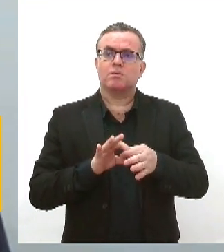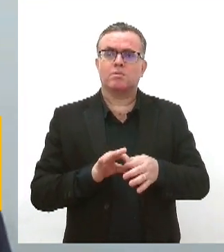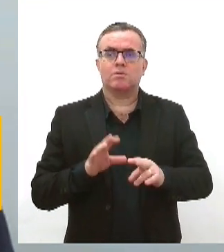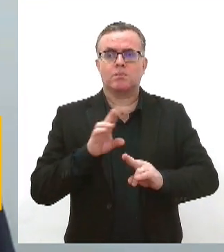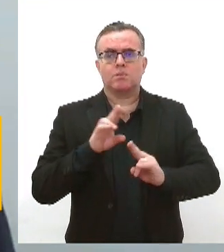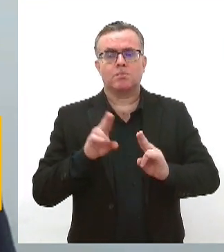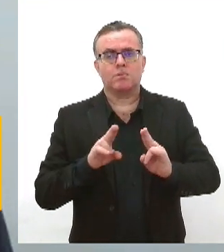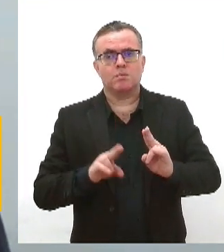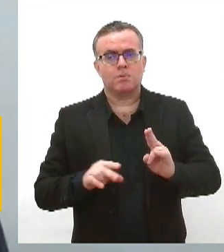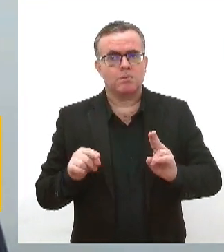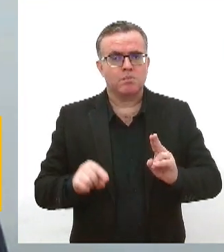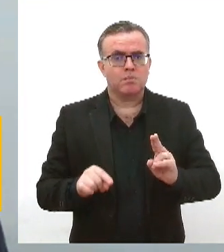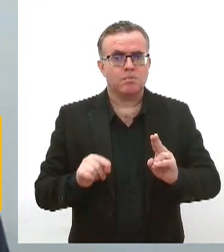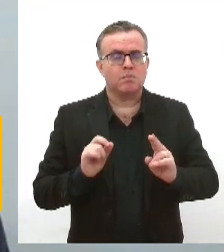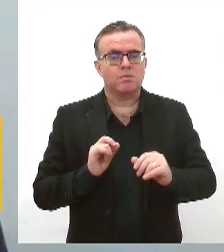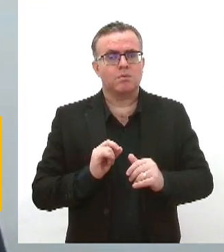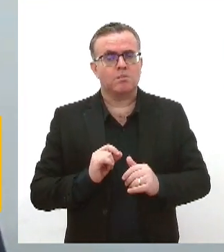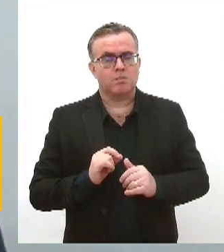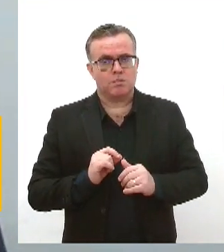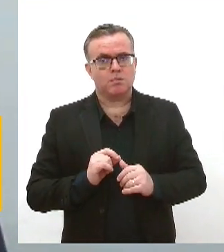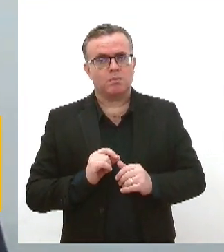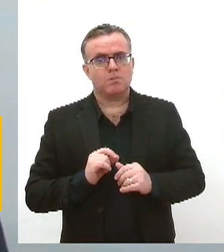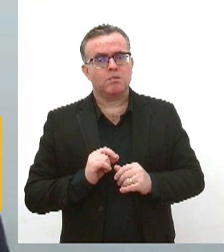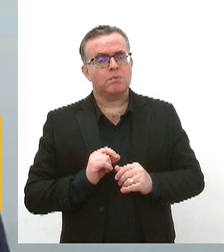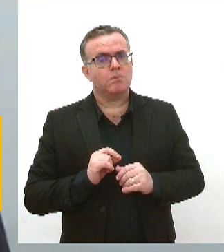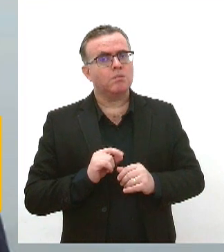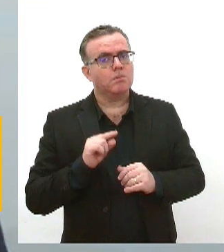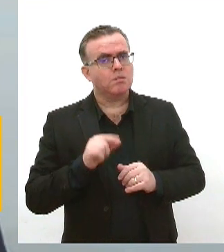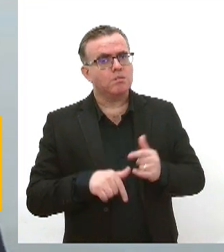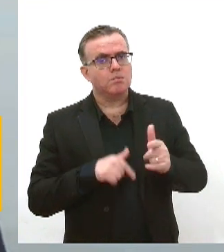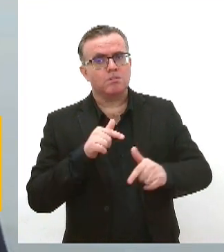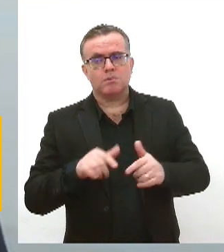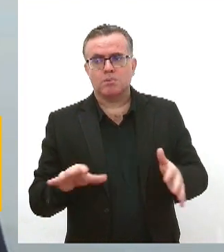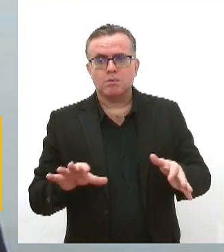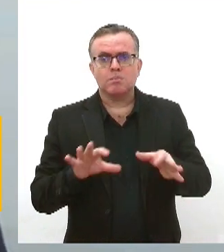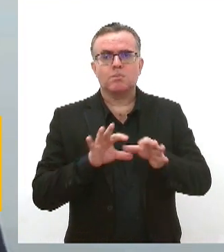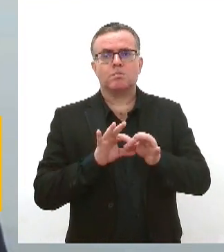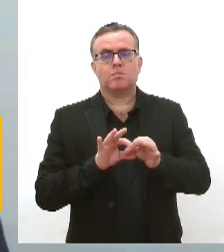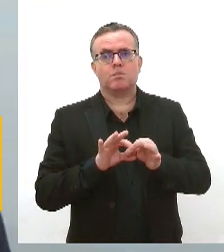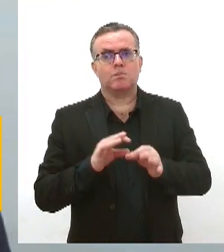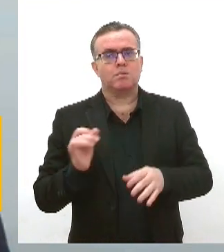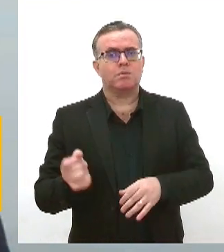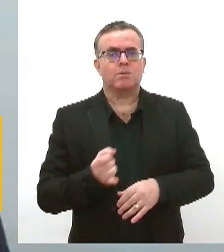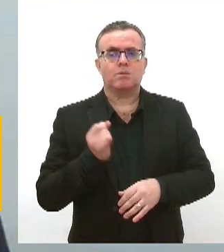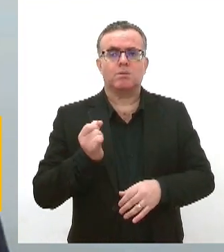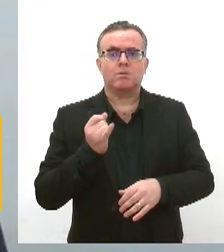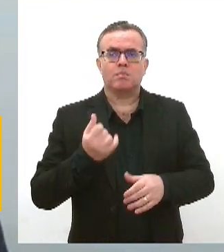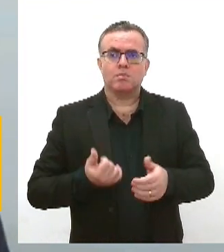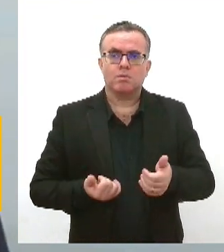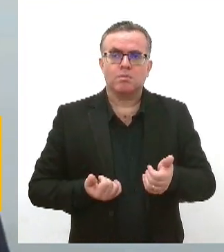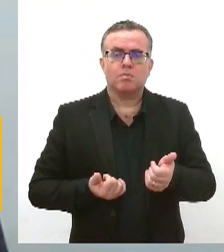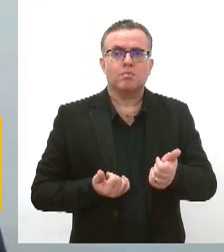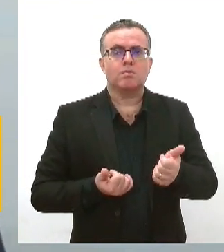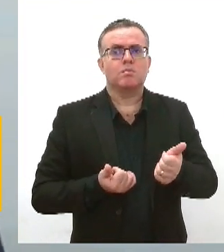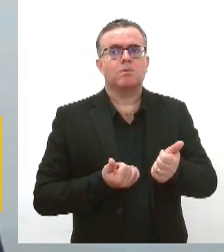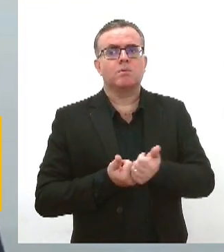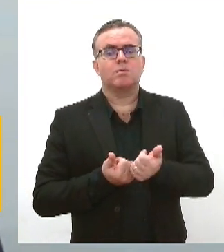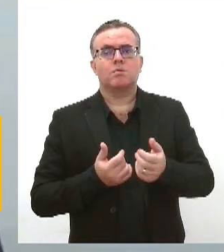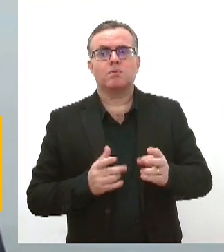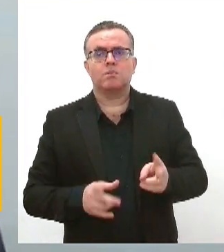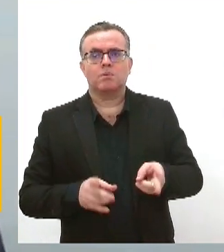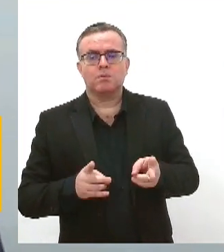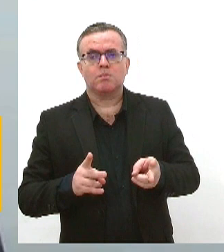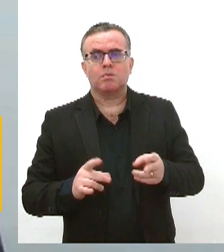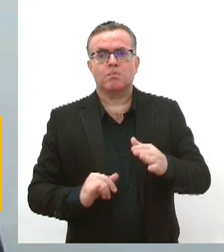trabalho importante isso, porque dá força à instituição